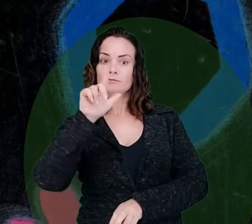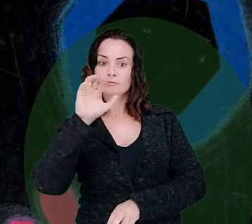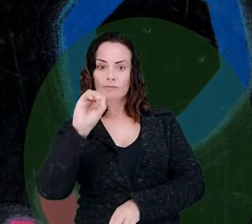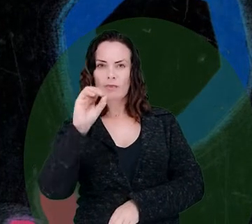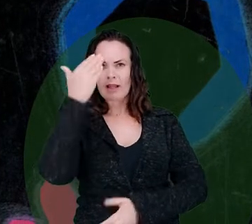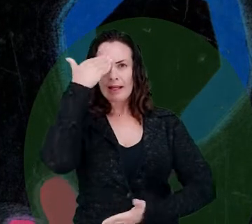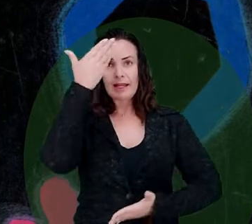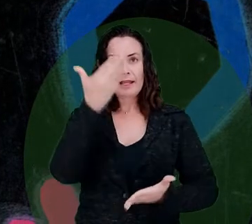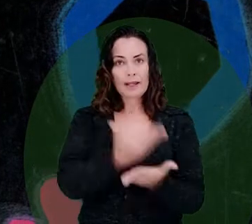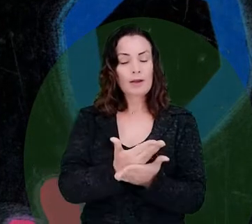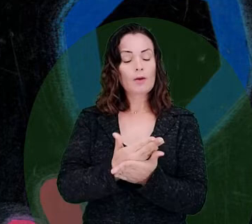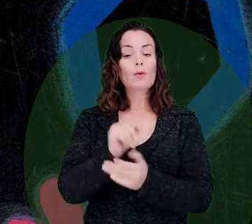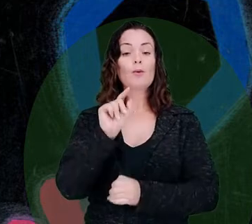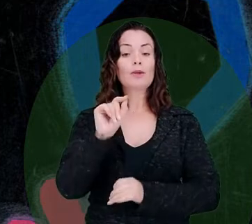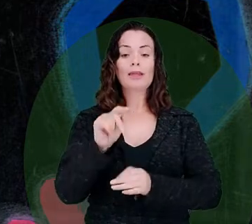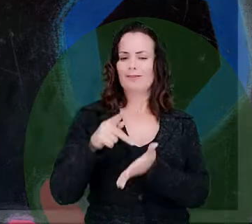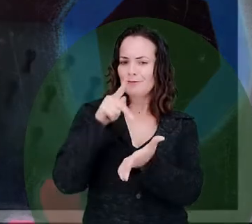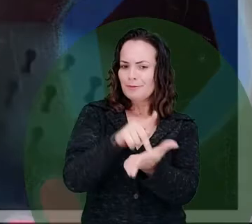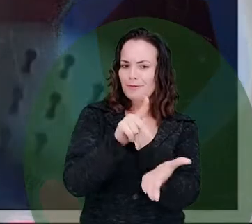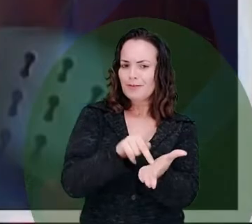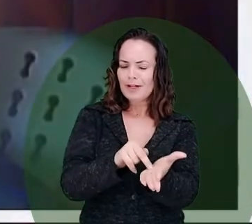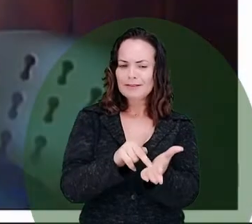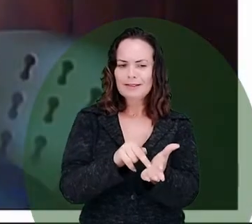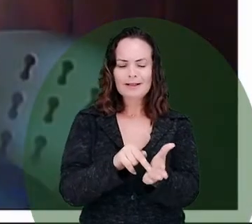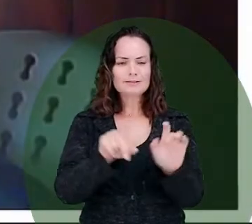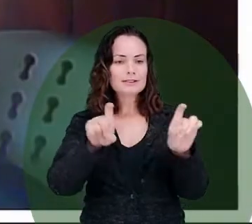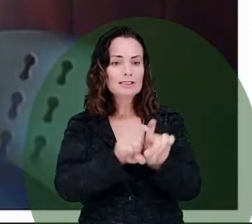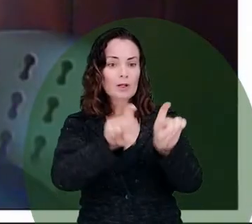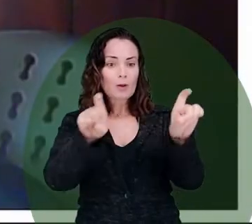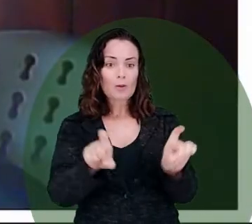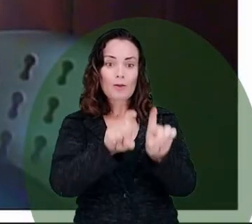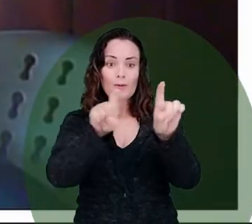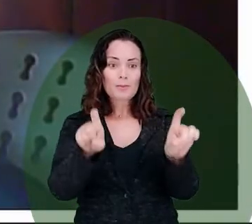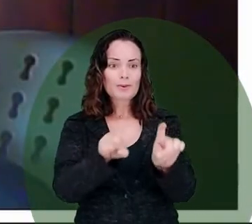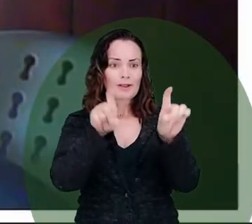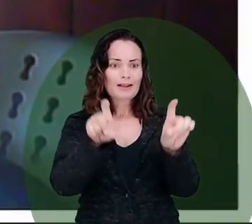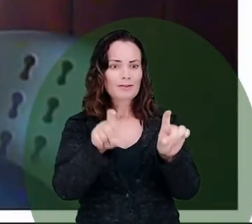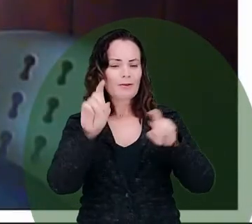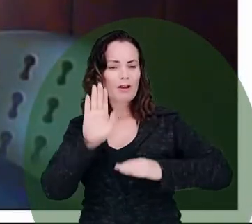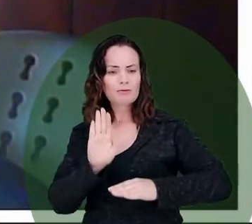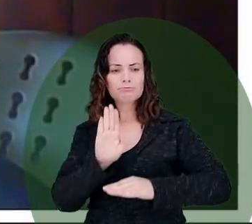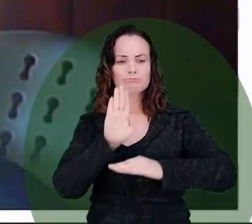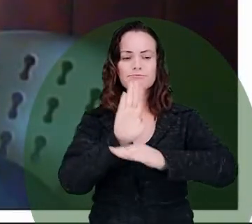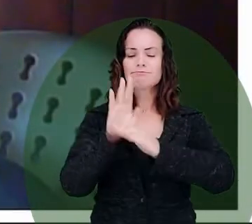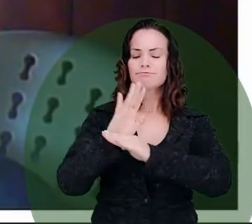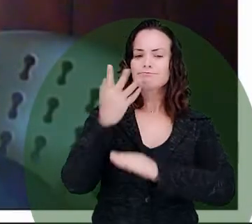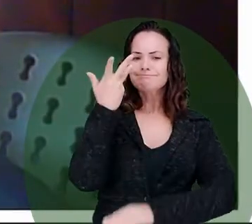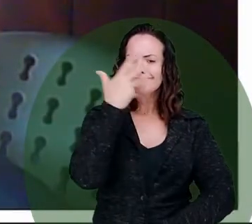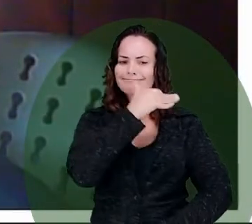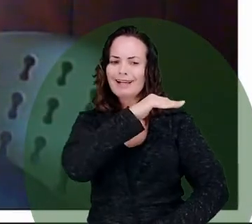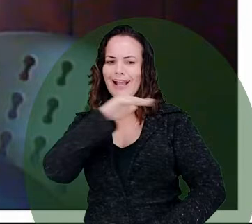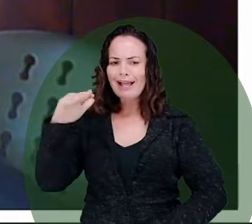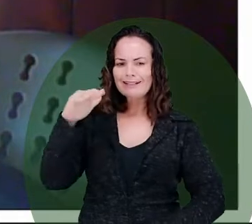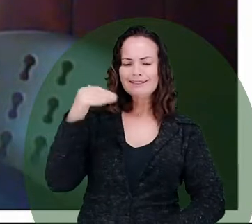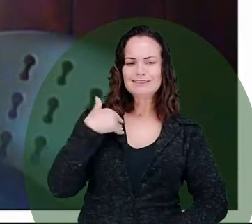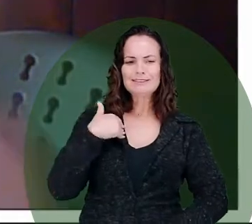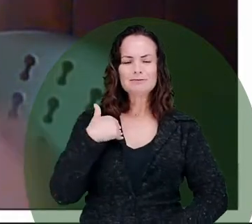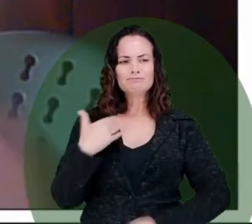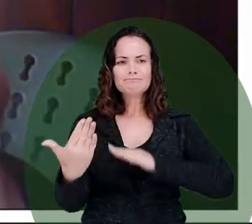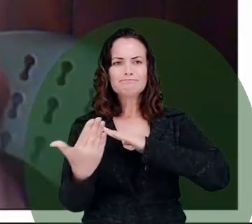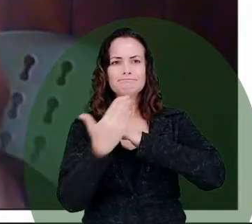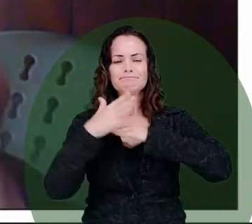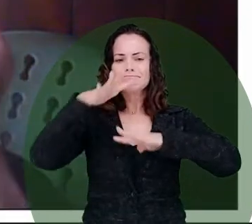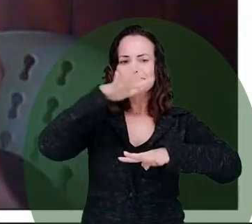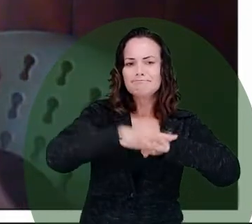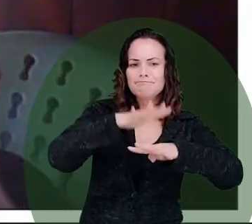realmente o trabalho com o computador poderia empoderar as crianças de um raciocínio matemático e de